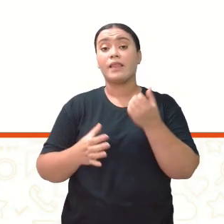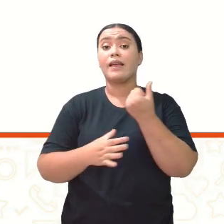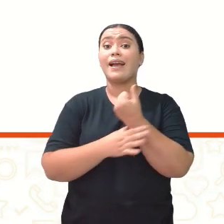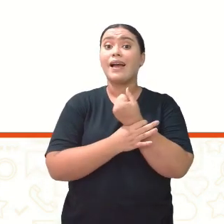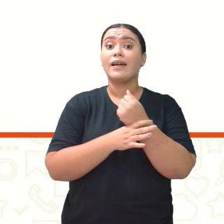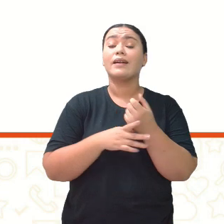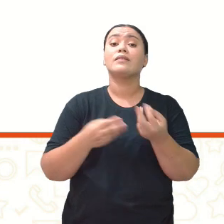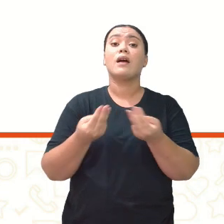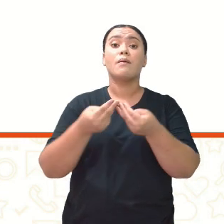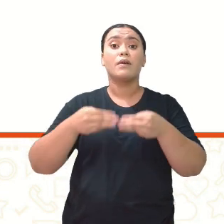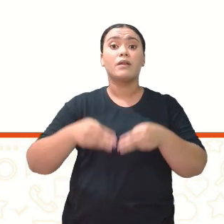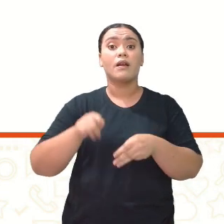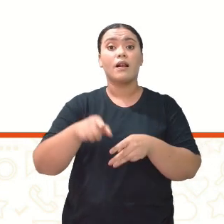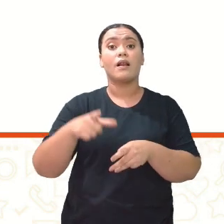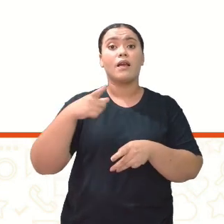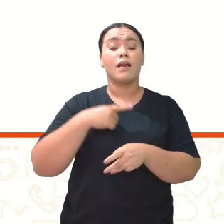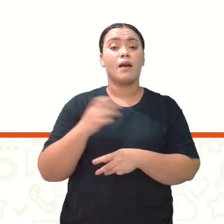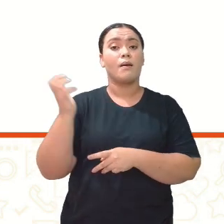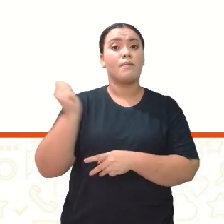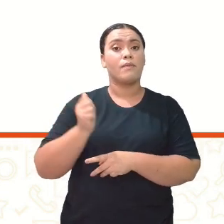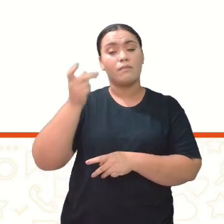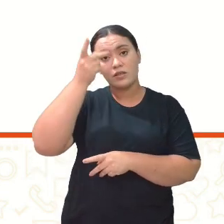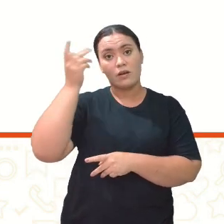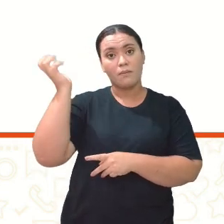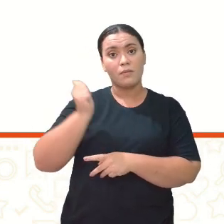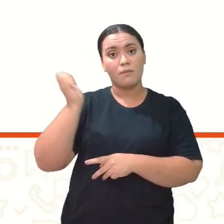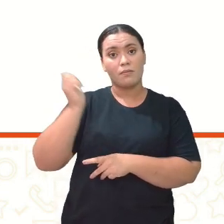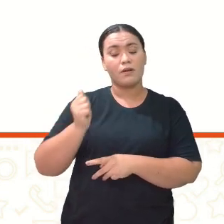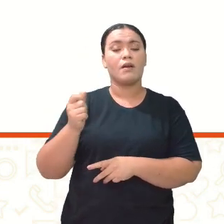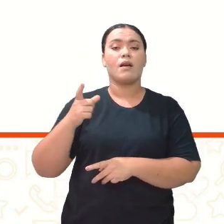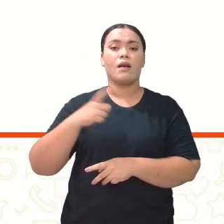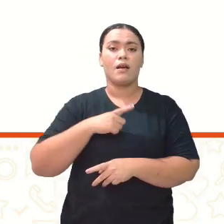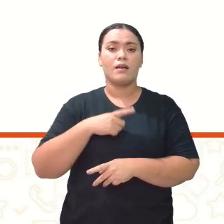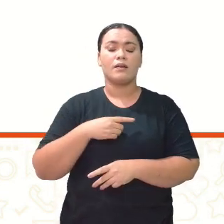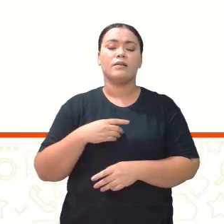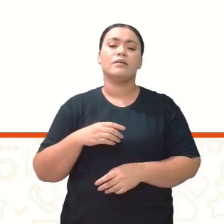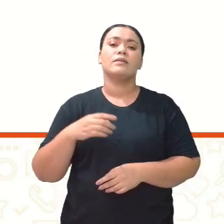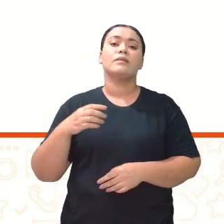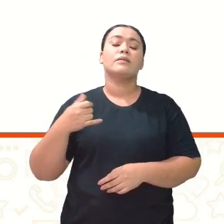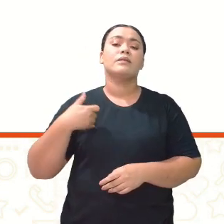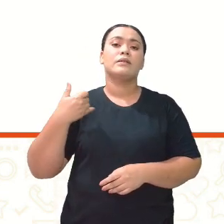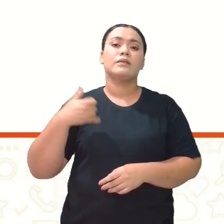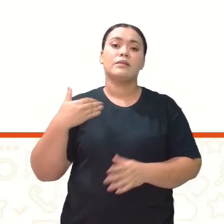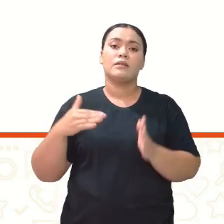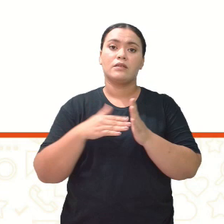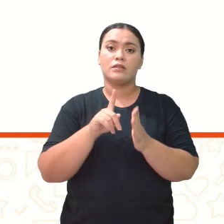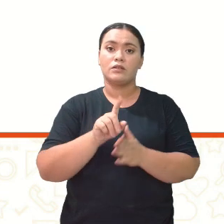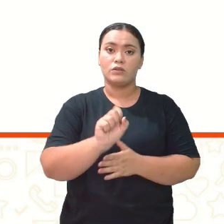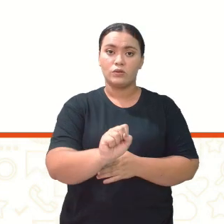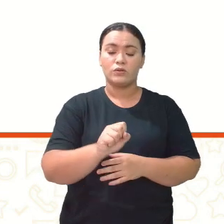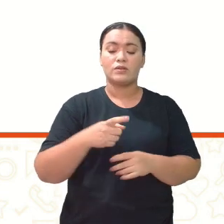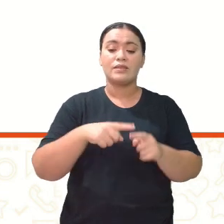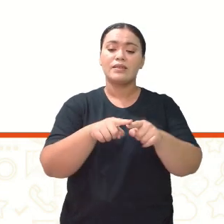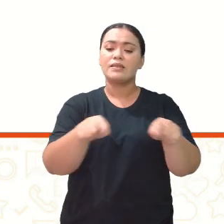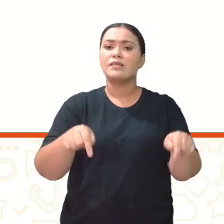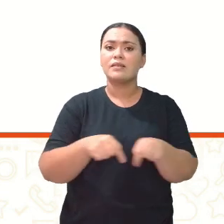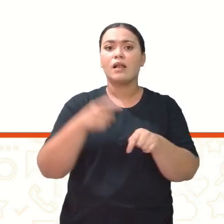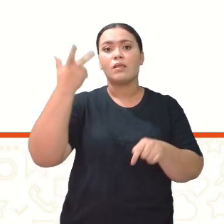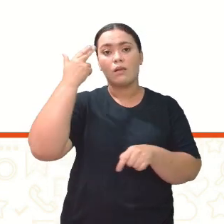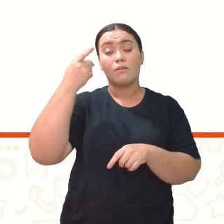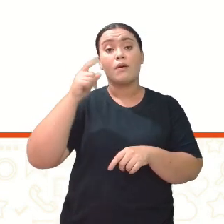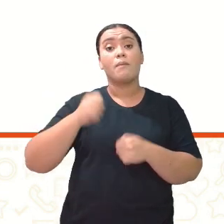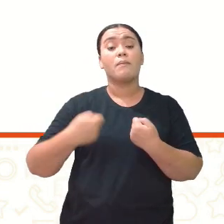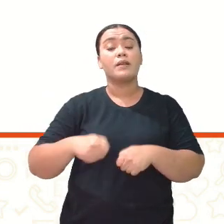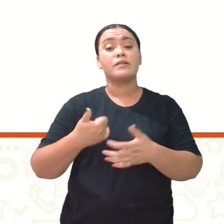a matrícula dos beneficiários do BPC de 0 a 18 anos de idade em classes comuns do ensino regular, com